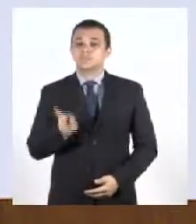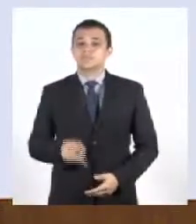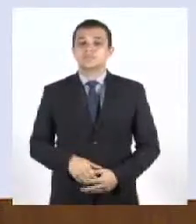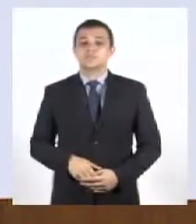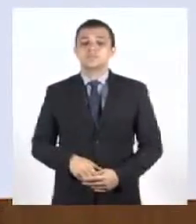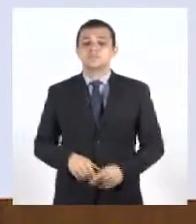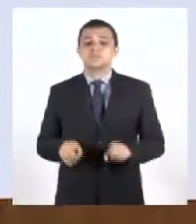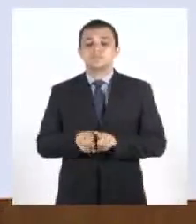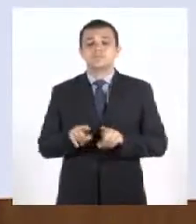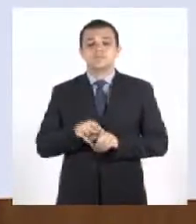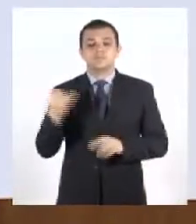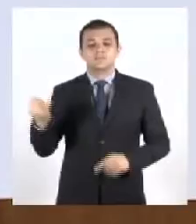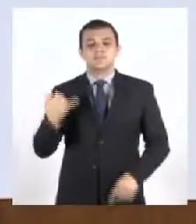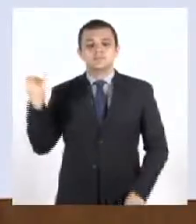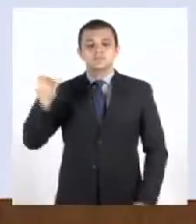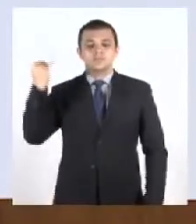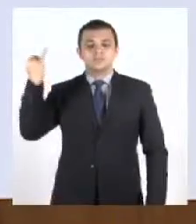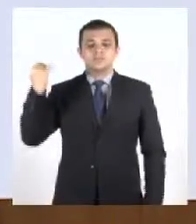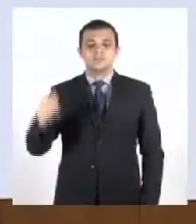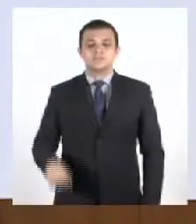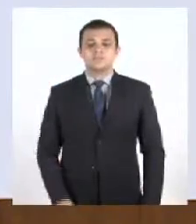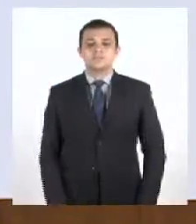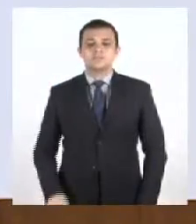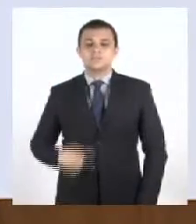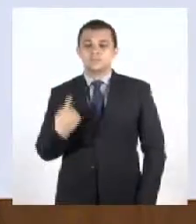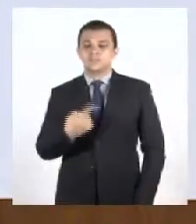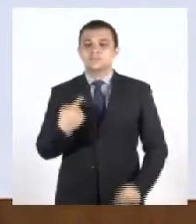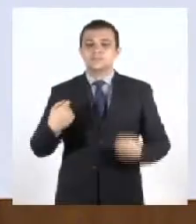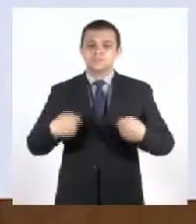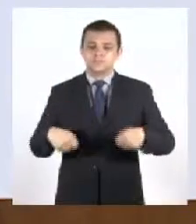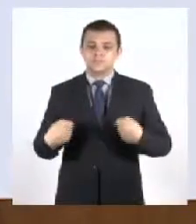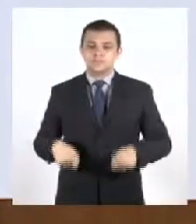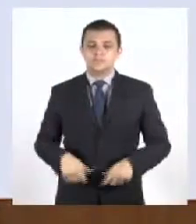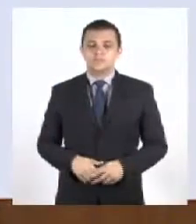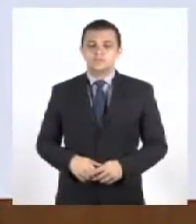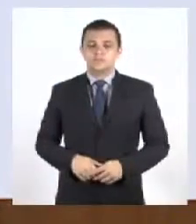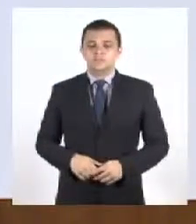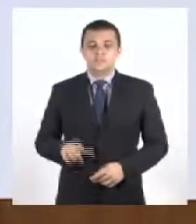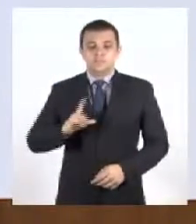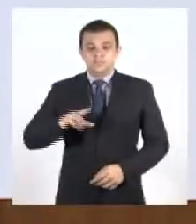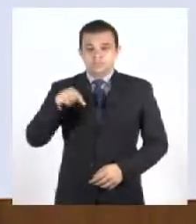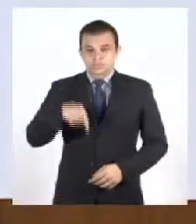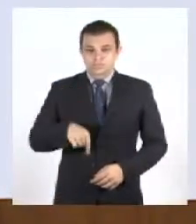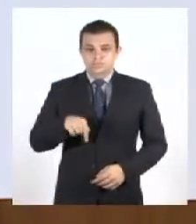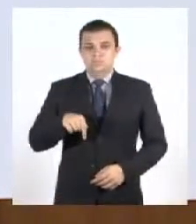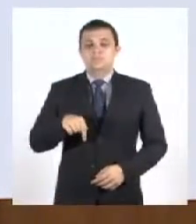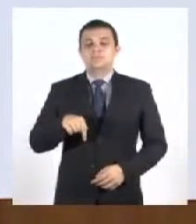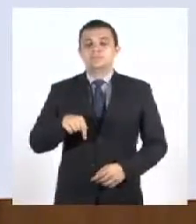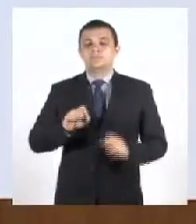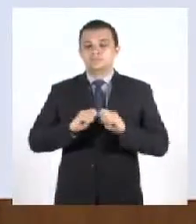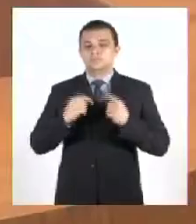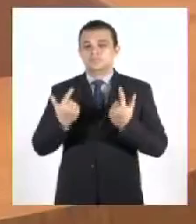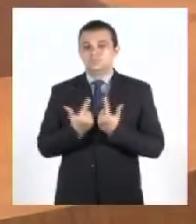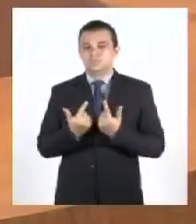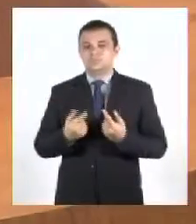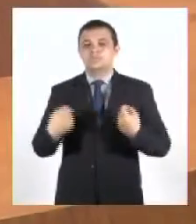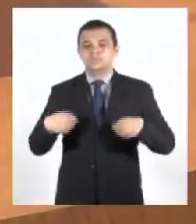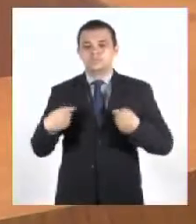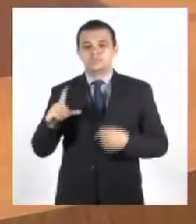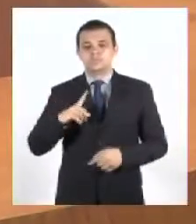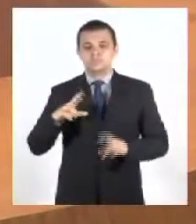será muito importante que tenhamos nessa casa a